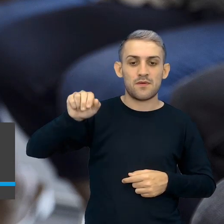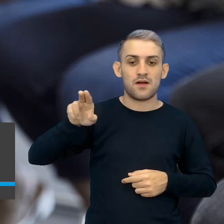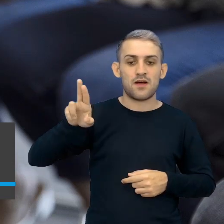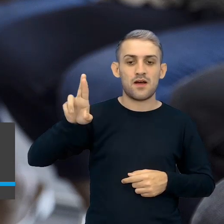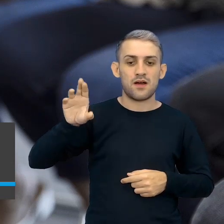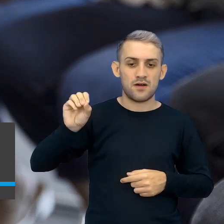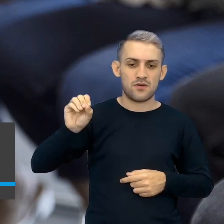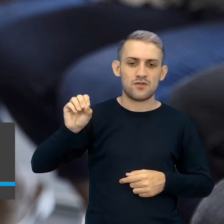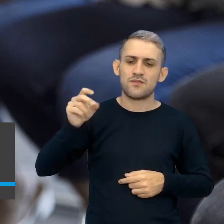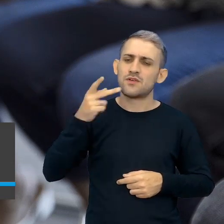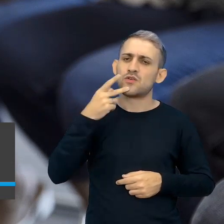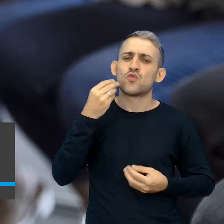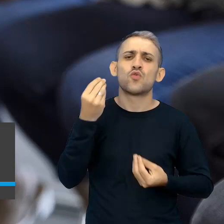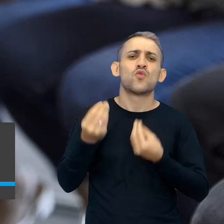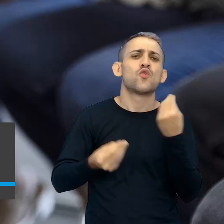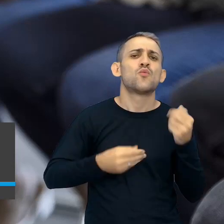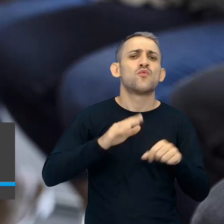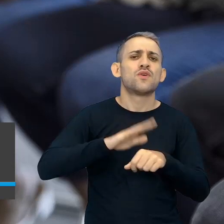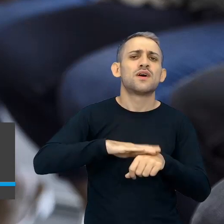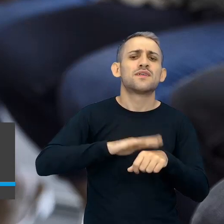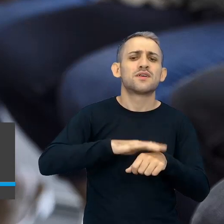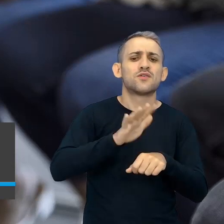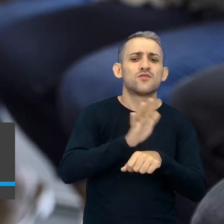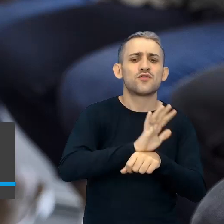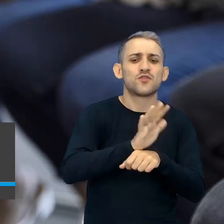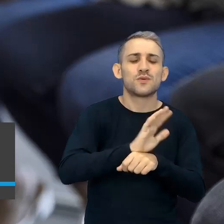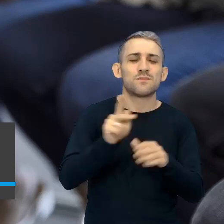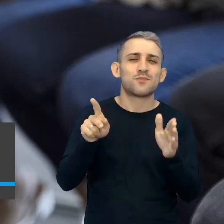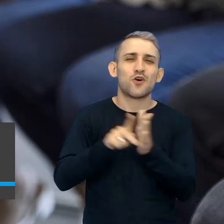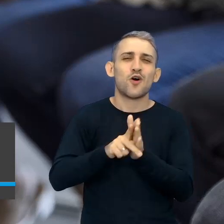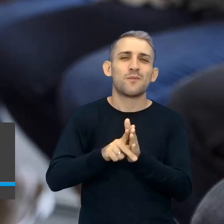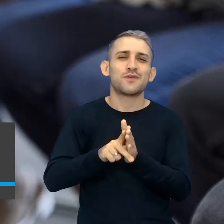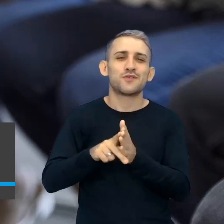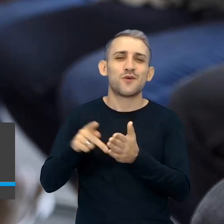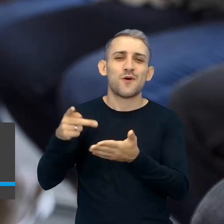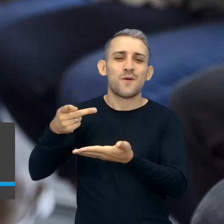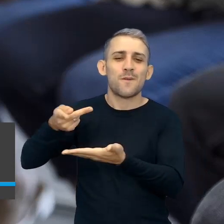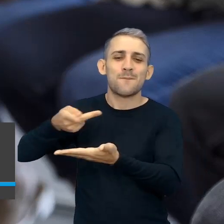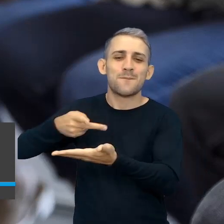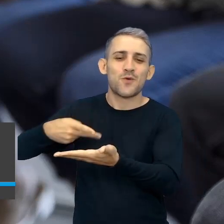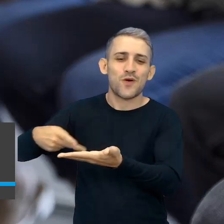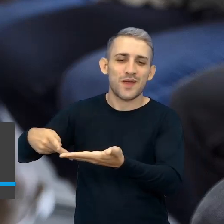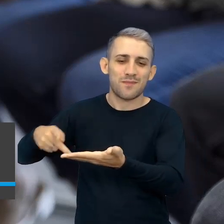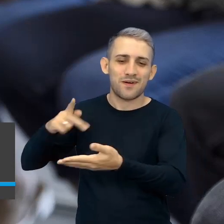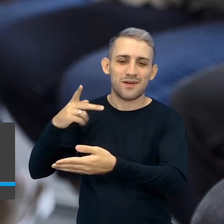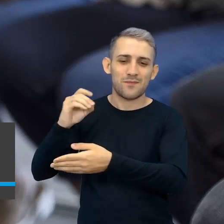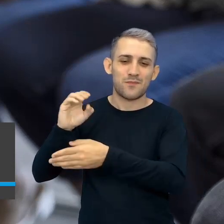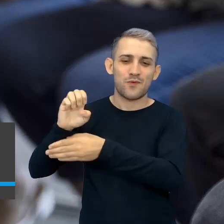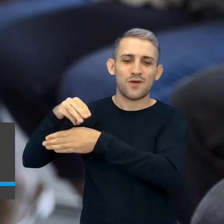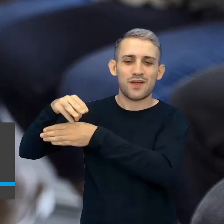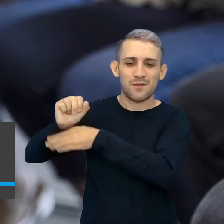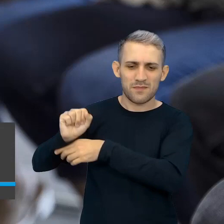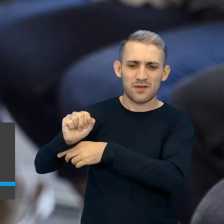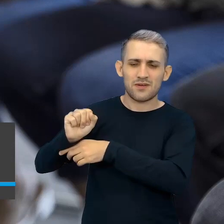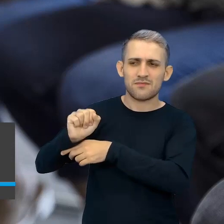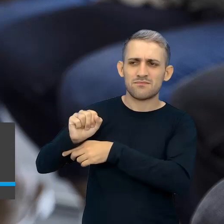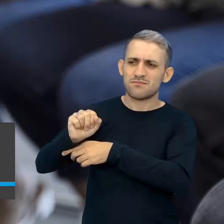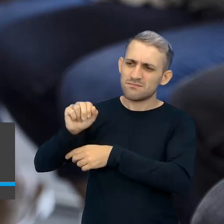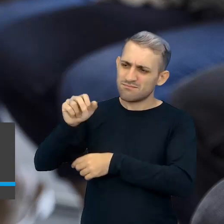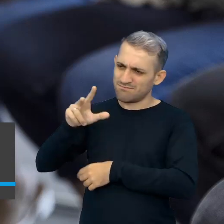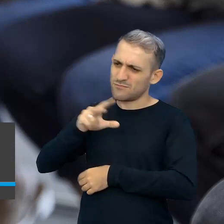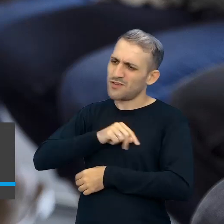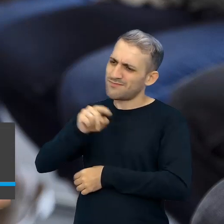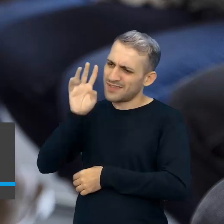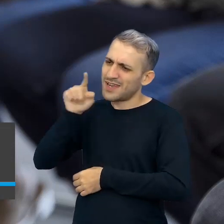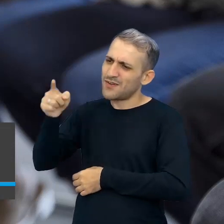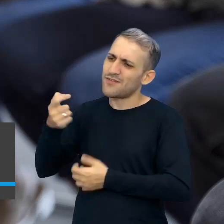seguinte, ele falou, como será que é fazer um filme de um poema, por exemplo? Tem um poema muito legal, aí alguém pega e fala, eu quero fazer um filme disso. Aí chega no Ian e